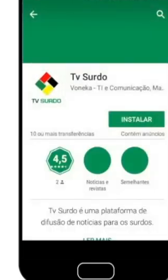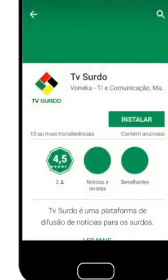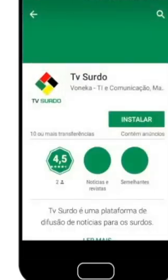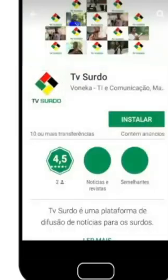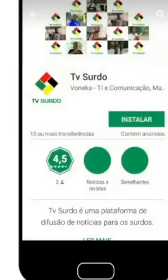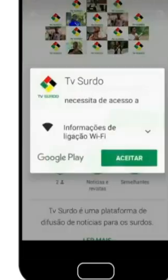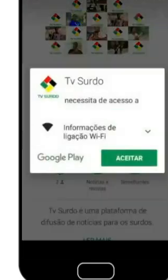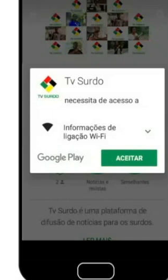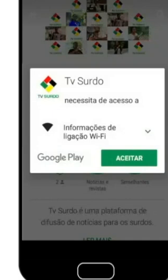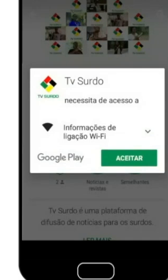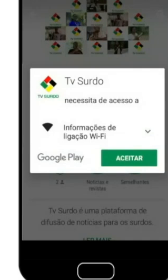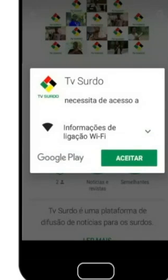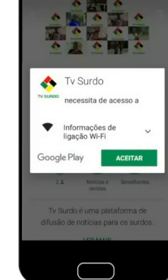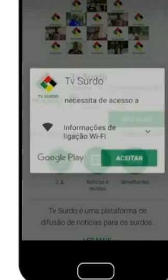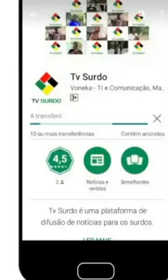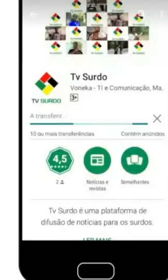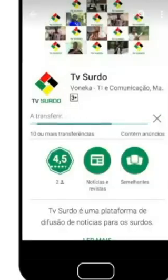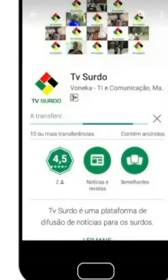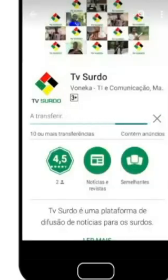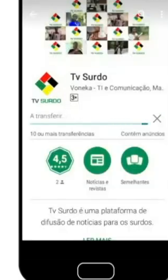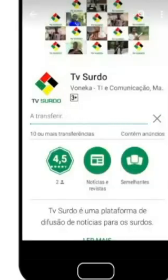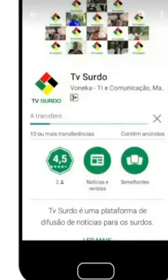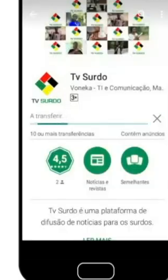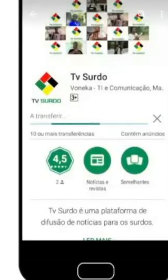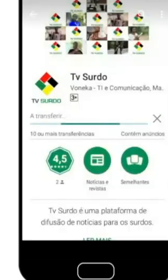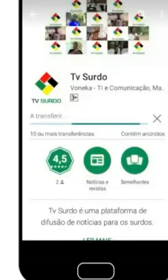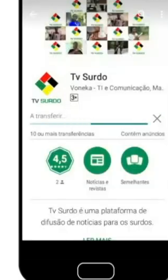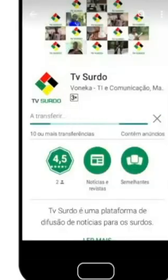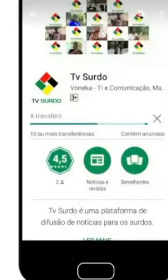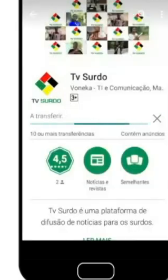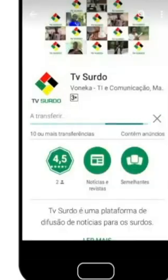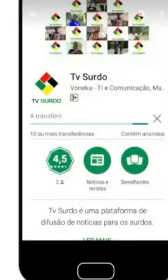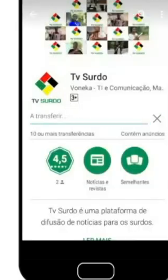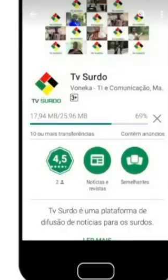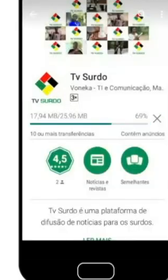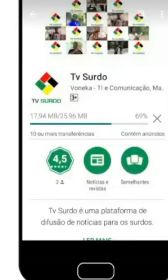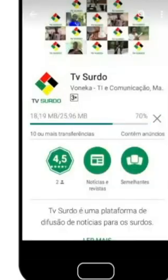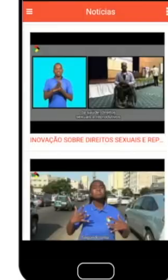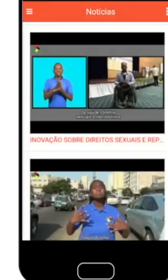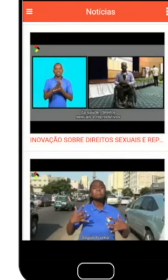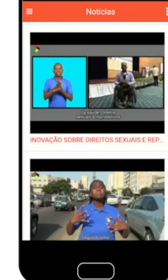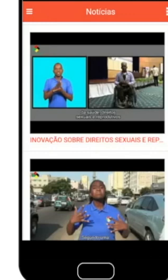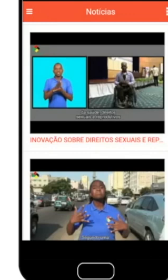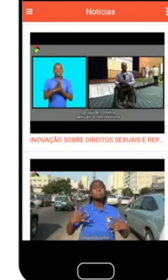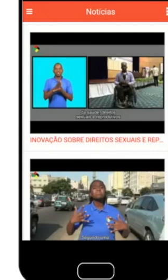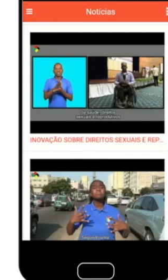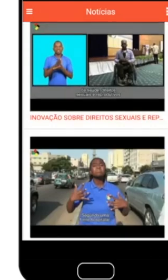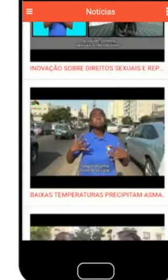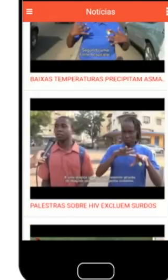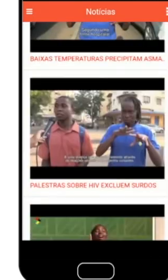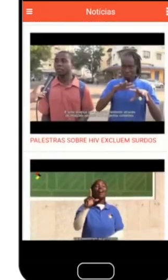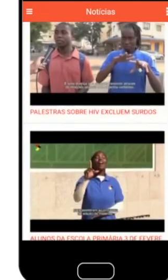Clique no ícone com o emblema da TV Surdo e de seguida instale. E já está.